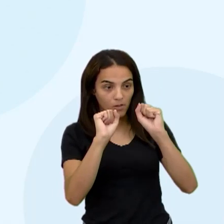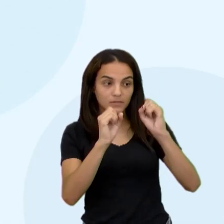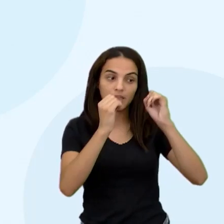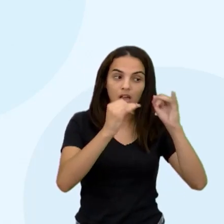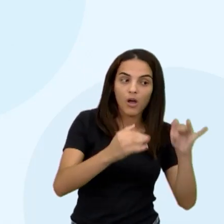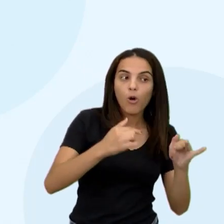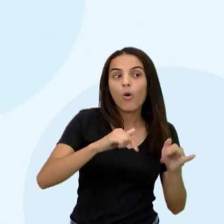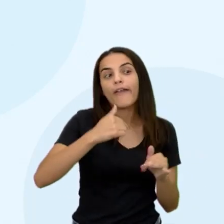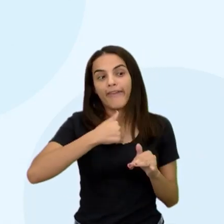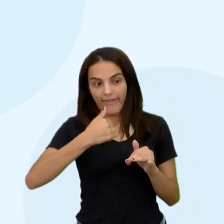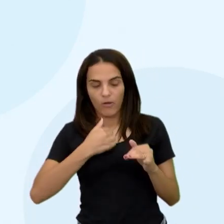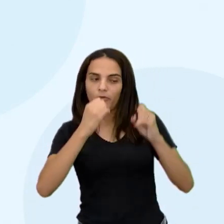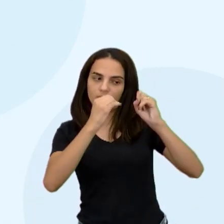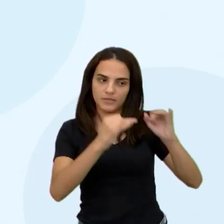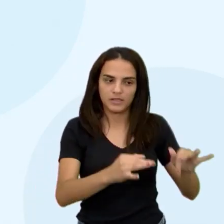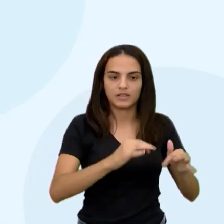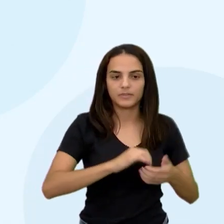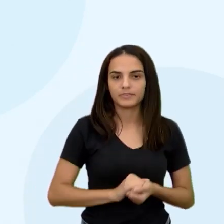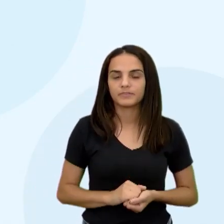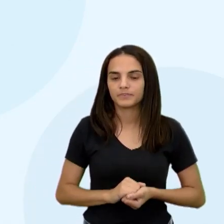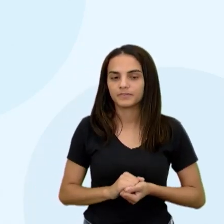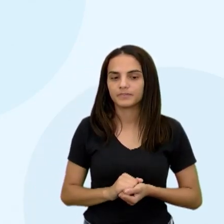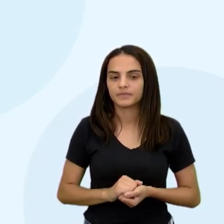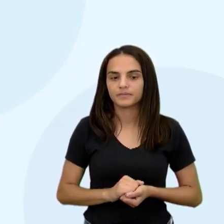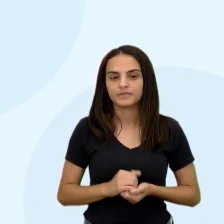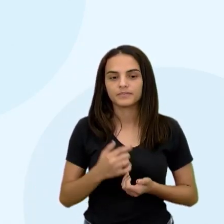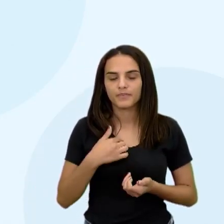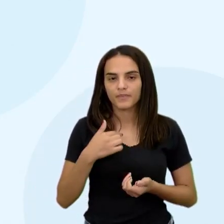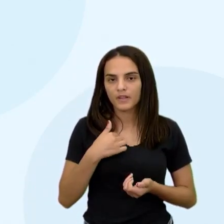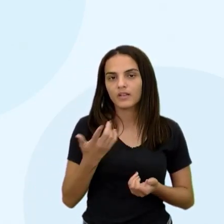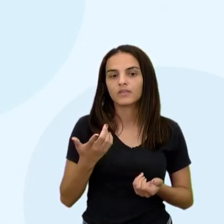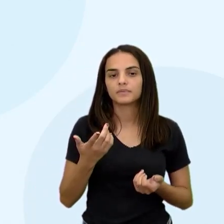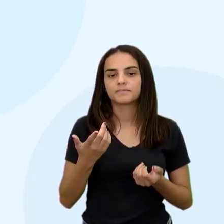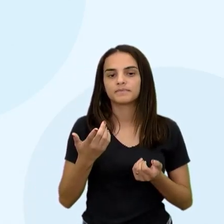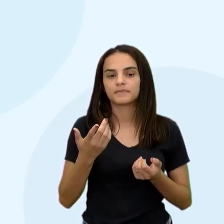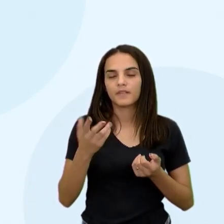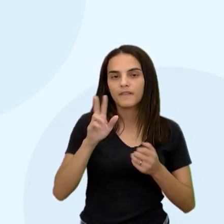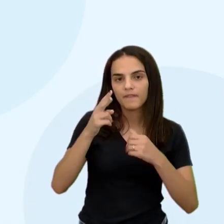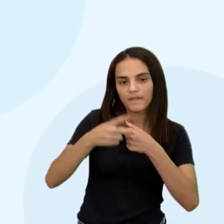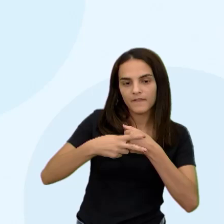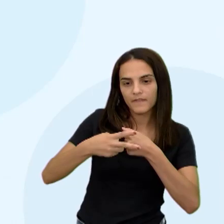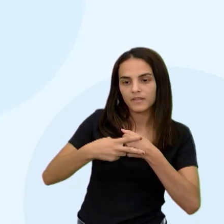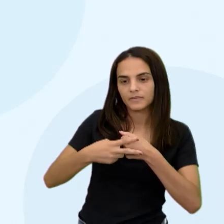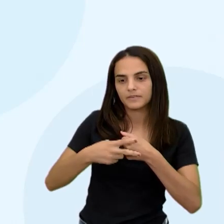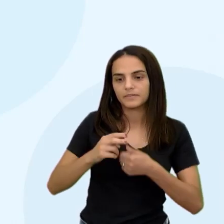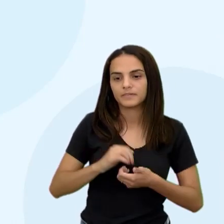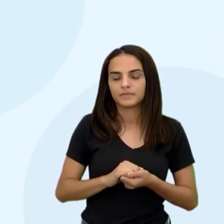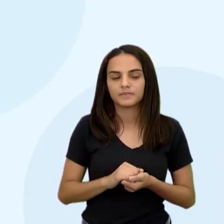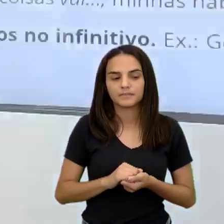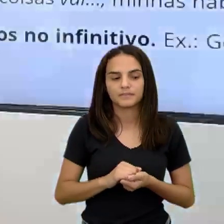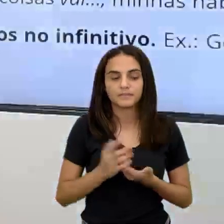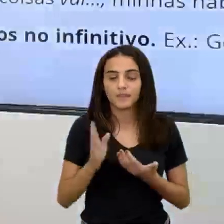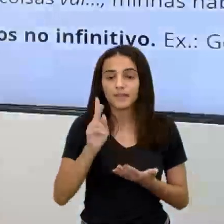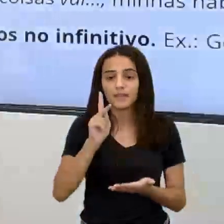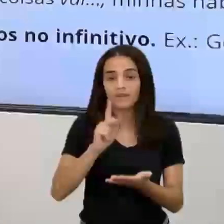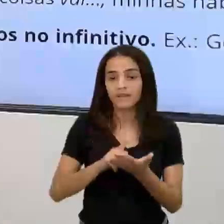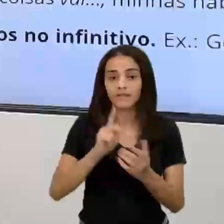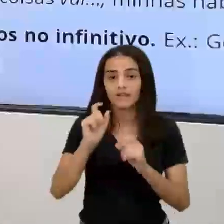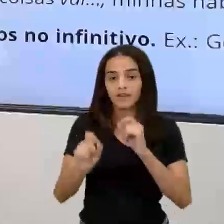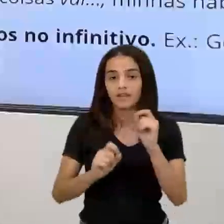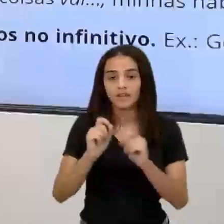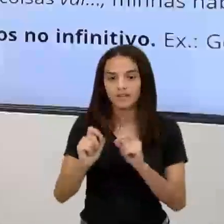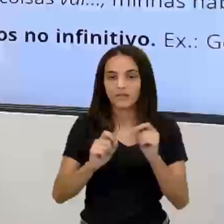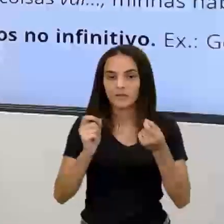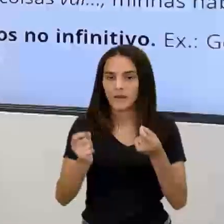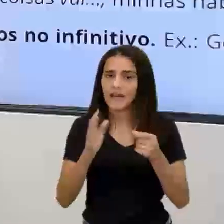Ou explicarei. Evitar essa locução verbal com o gerúndio, que aí fica bem... Não é que, na verdade, assim, é até um